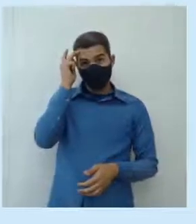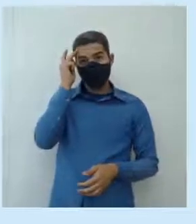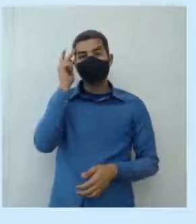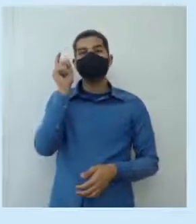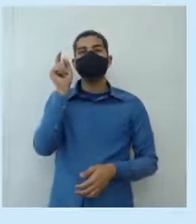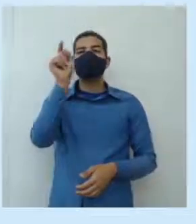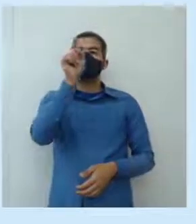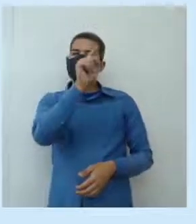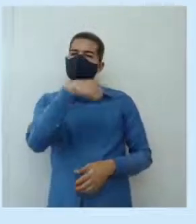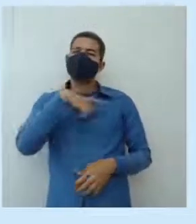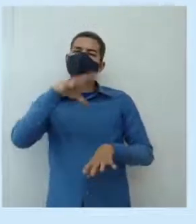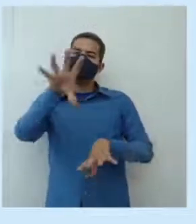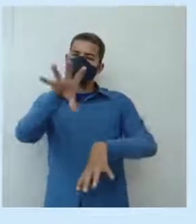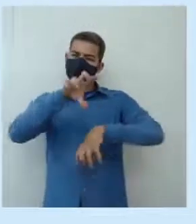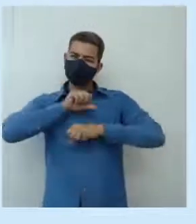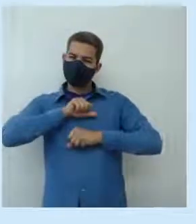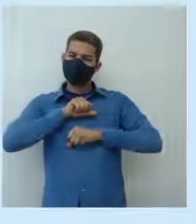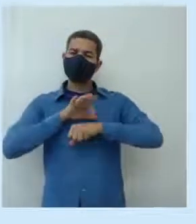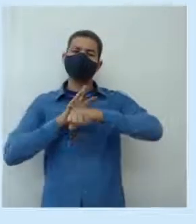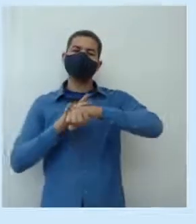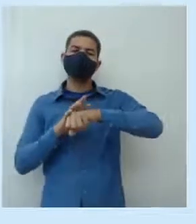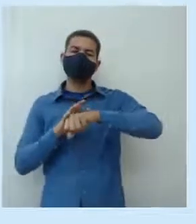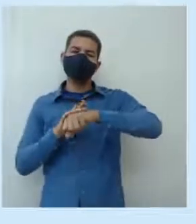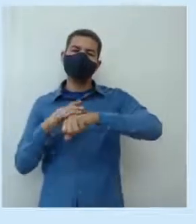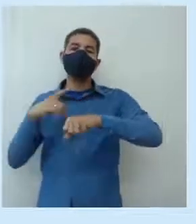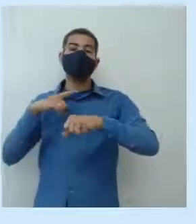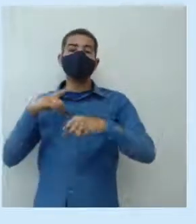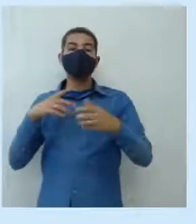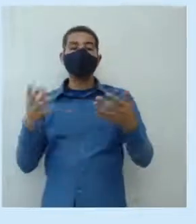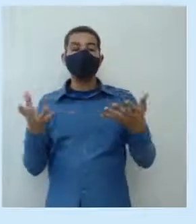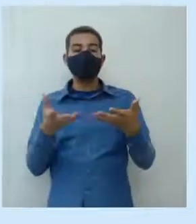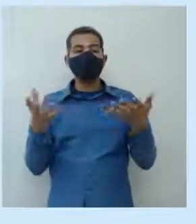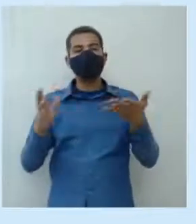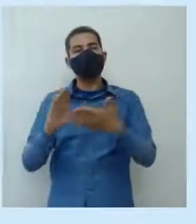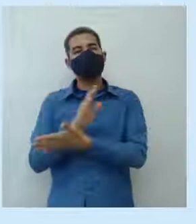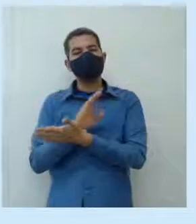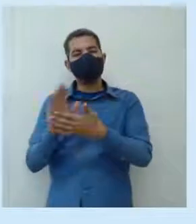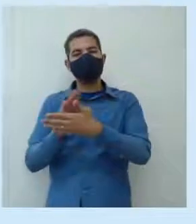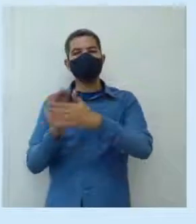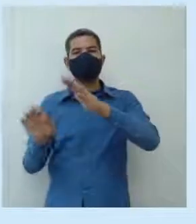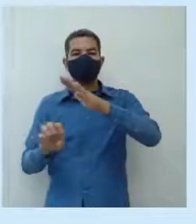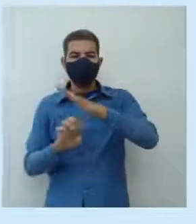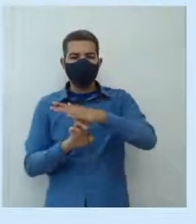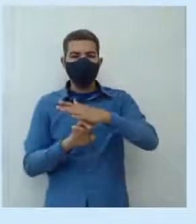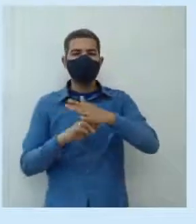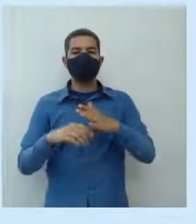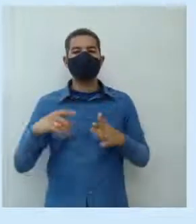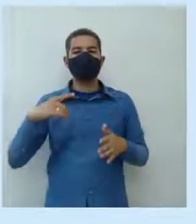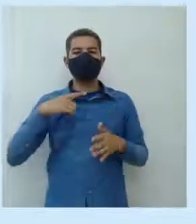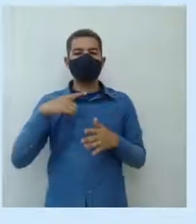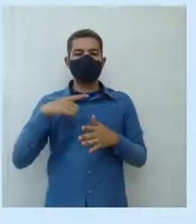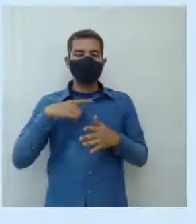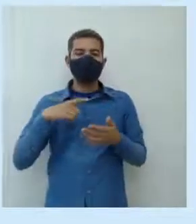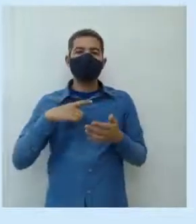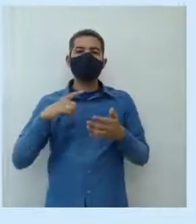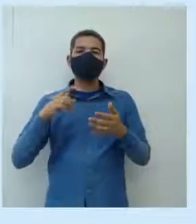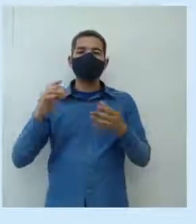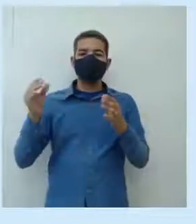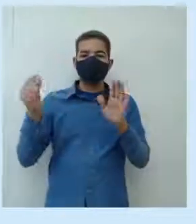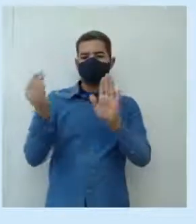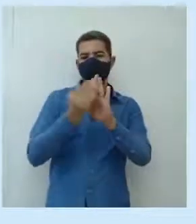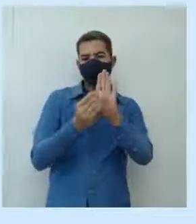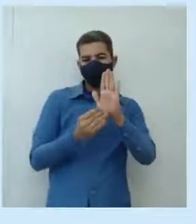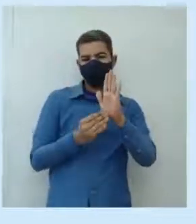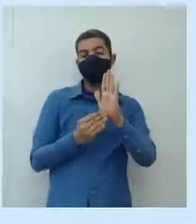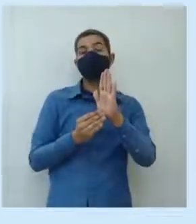se contaminando. Então existem hoje algumas empresas que trabalham com a implantação